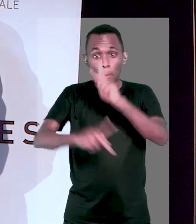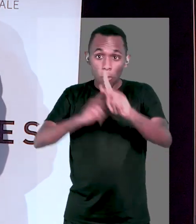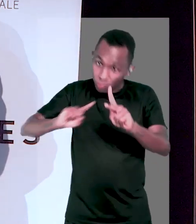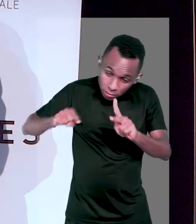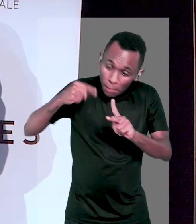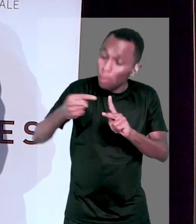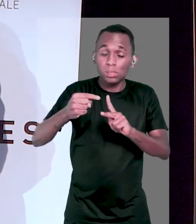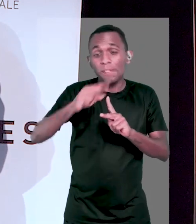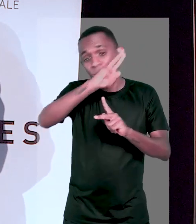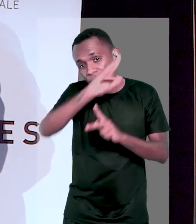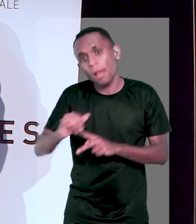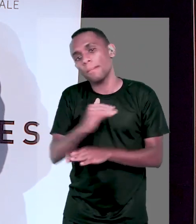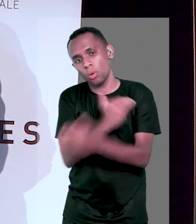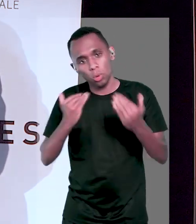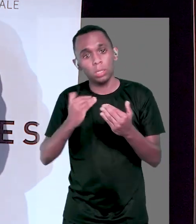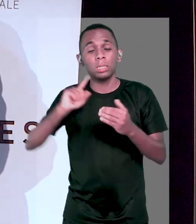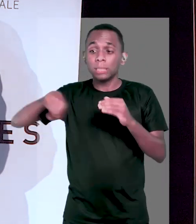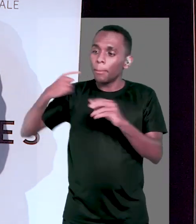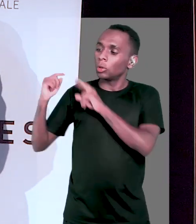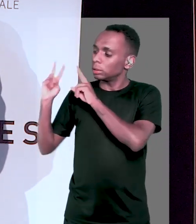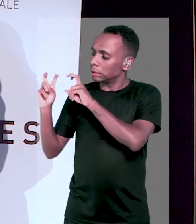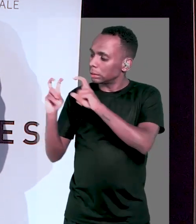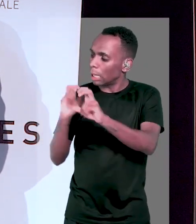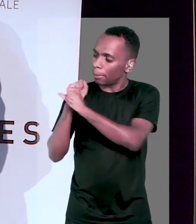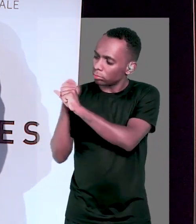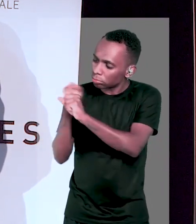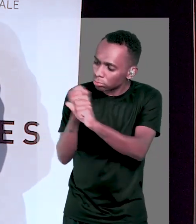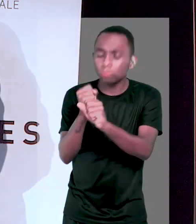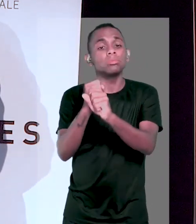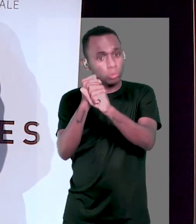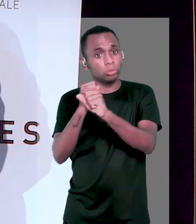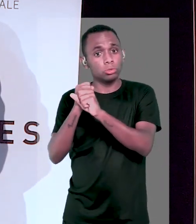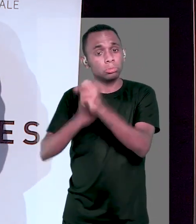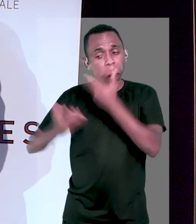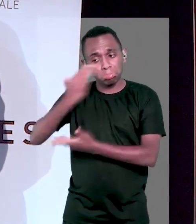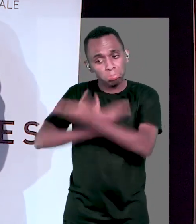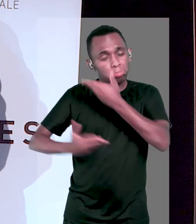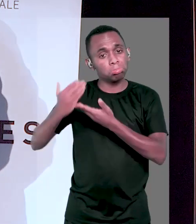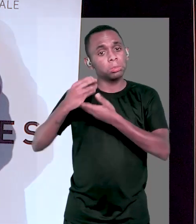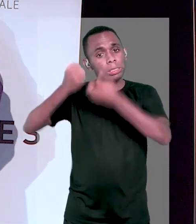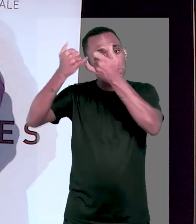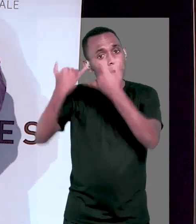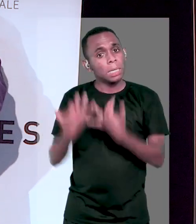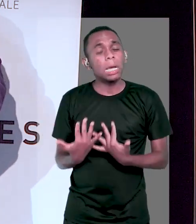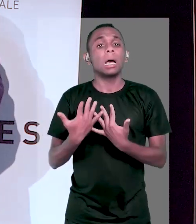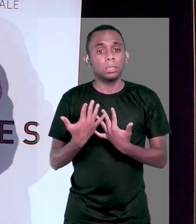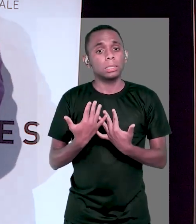O Jorge, às vezes, diz, talvez com razão, que eu sou um pouco pessimista, mas acho que a gente está no caminho